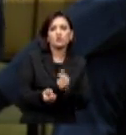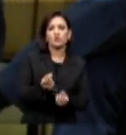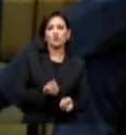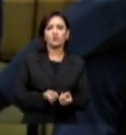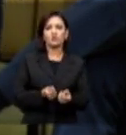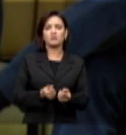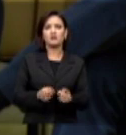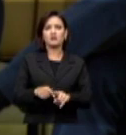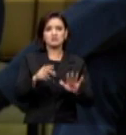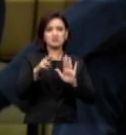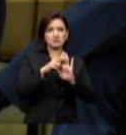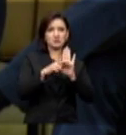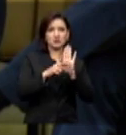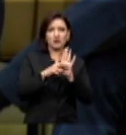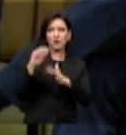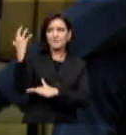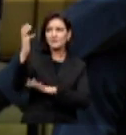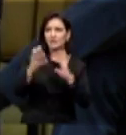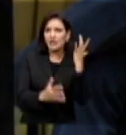diretrizes ambientais,